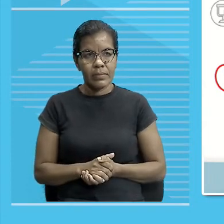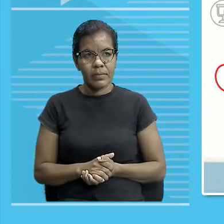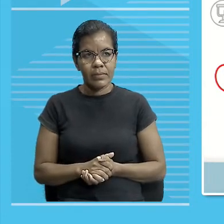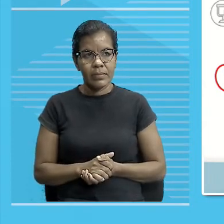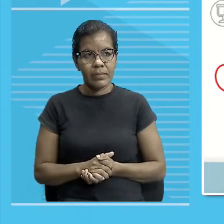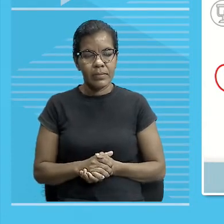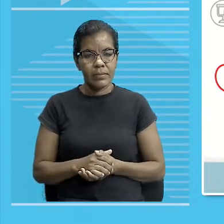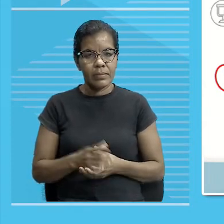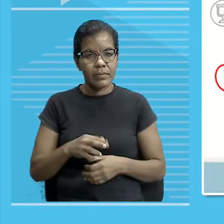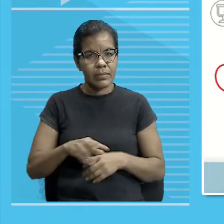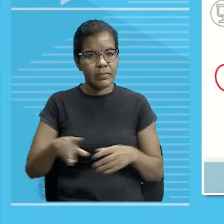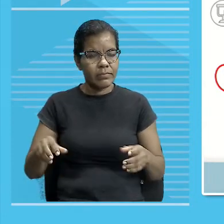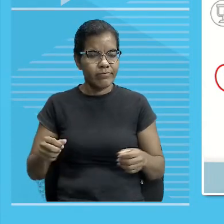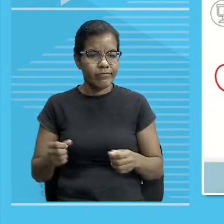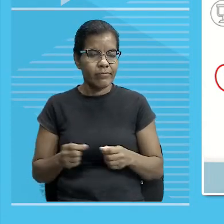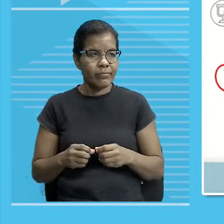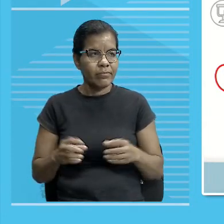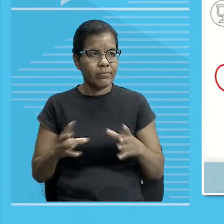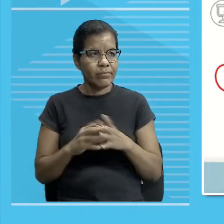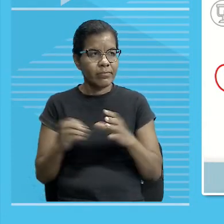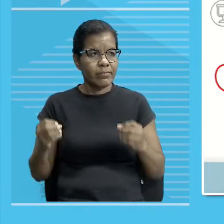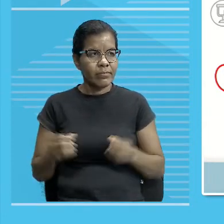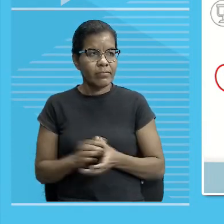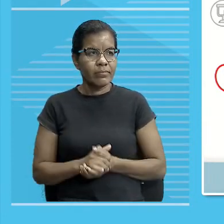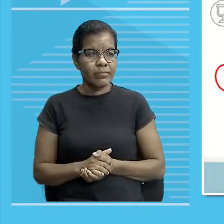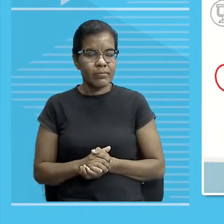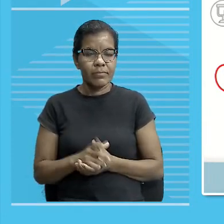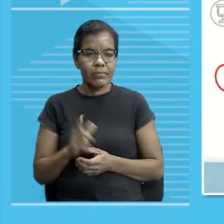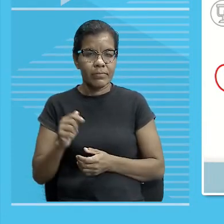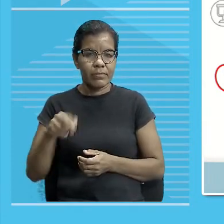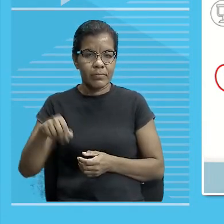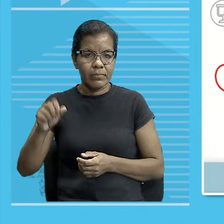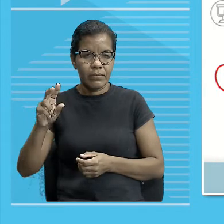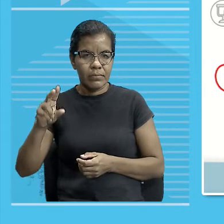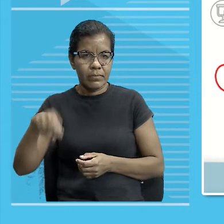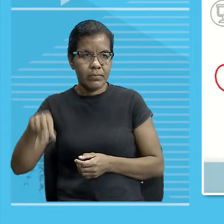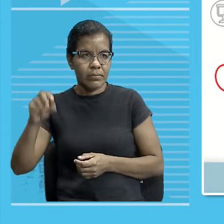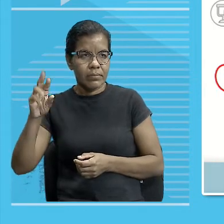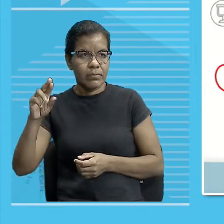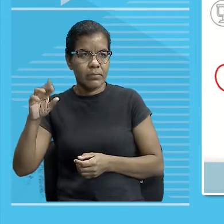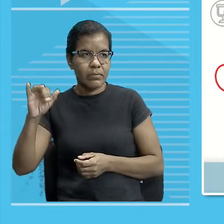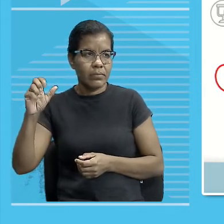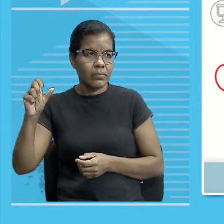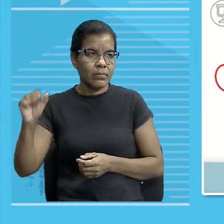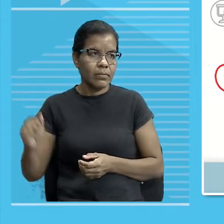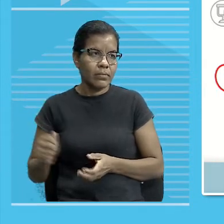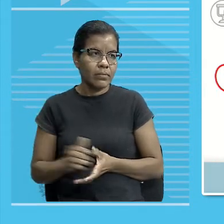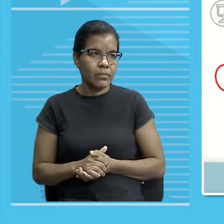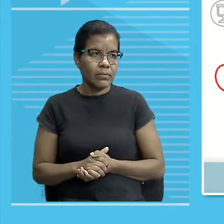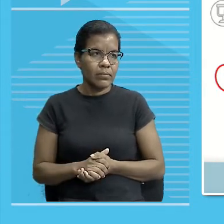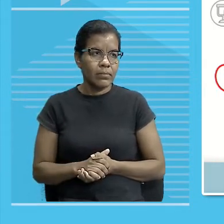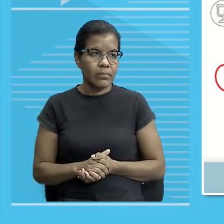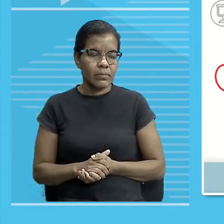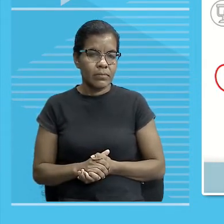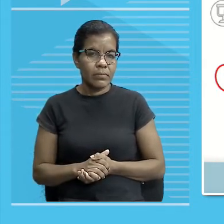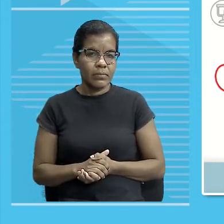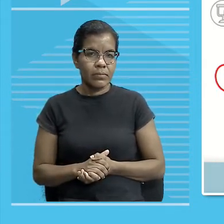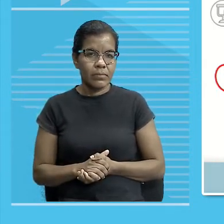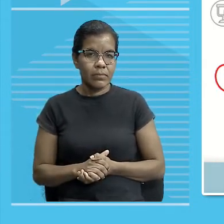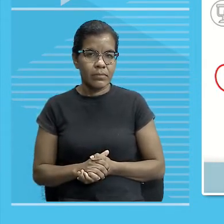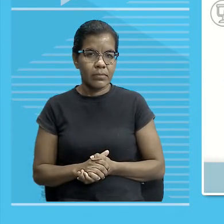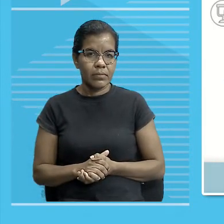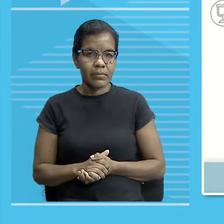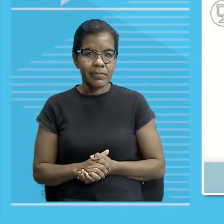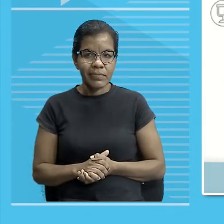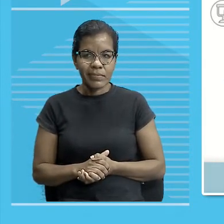Aí todas as outras são AIDS, sífilis, gonorreia, condiloma acuminado, né? Mas